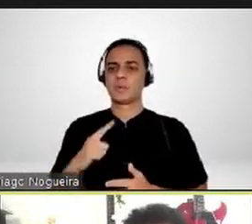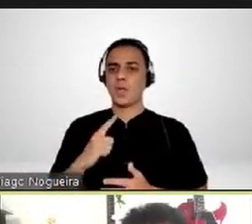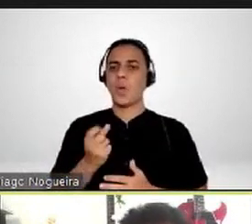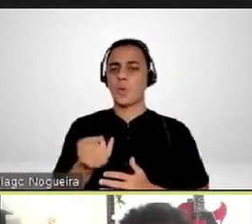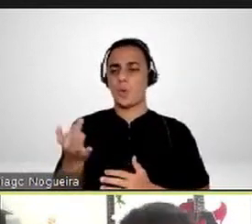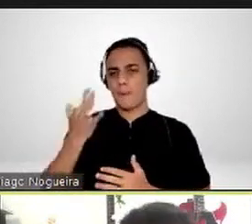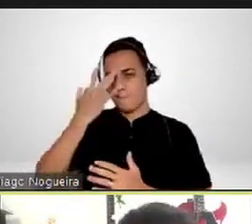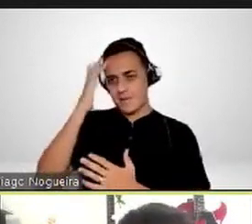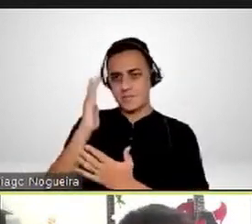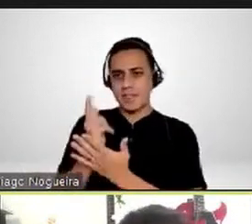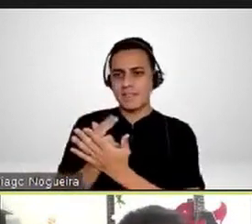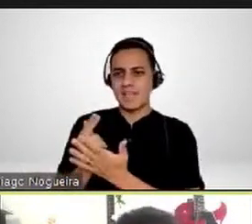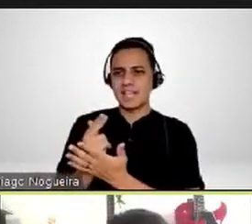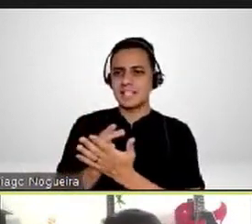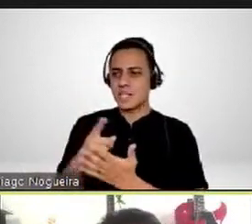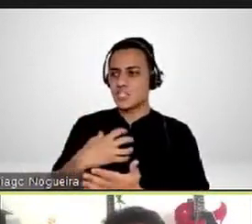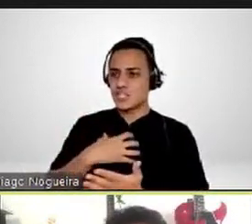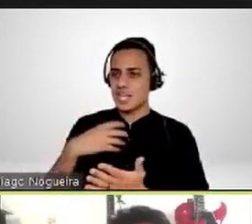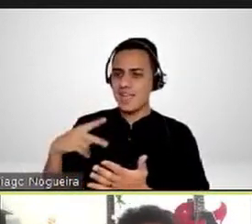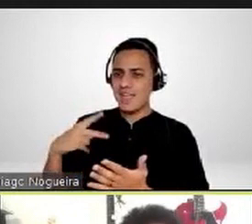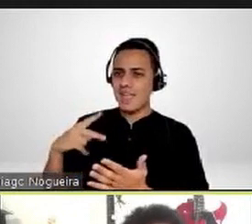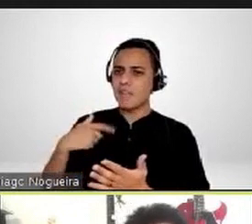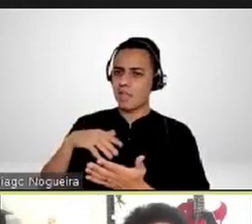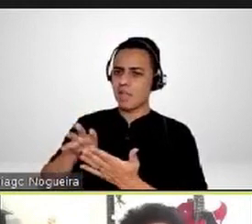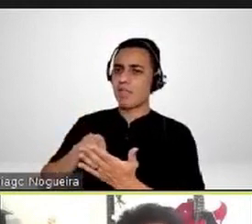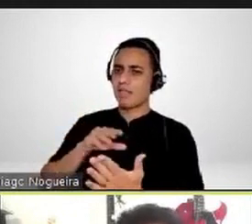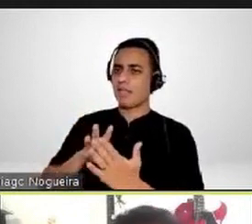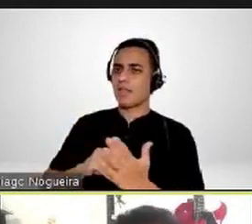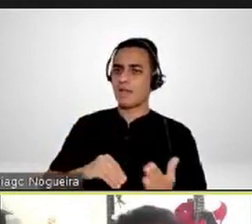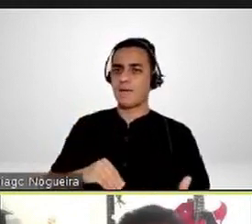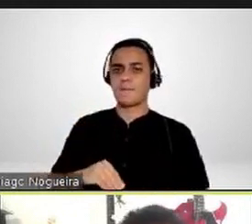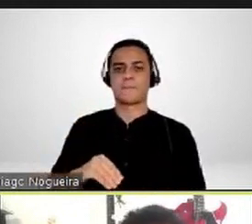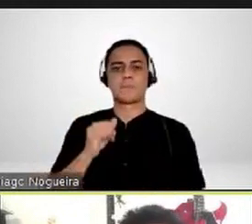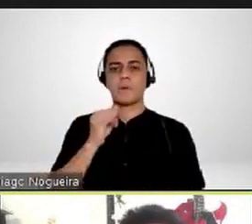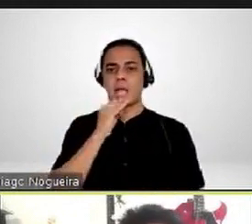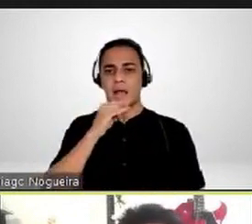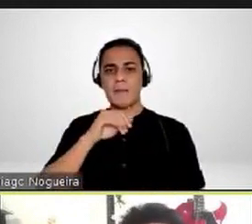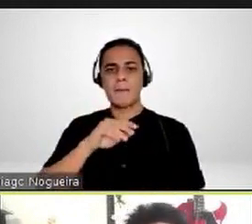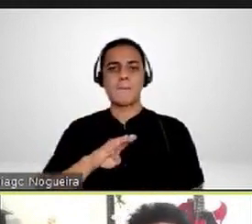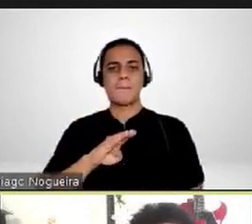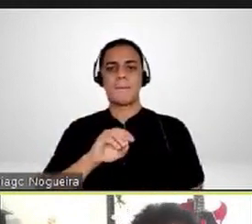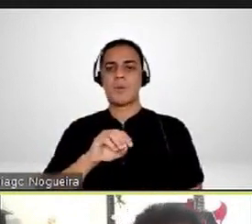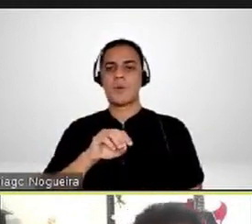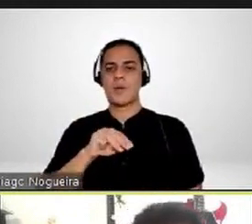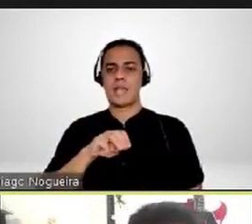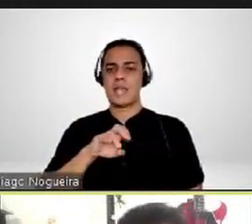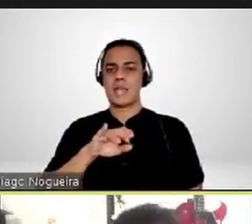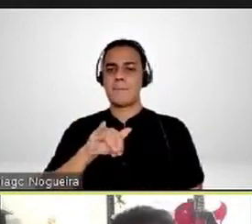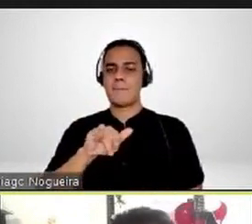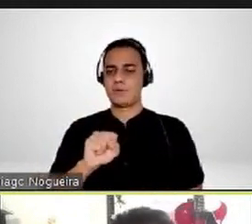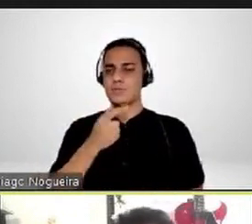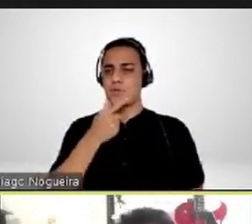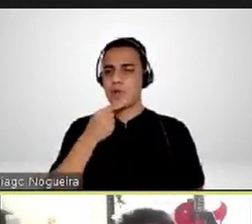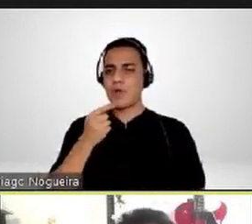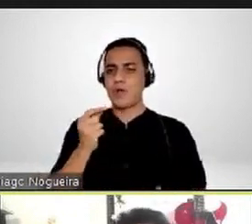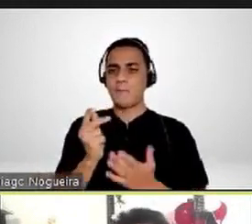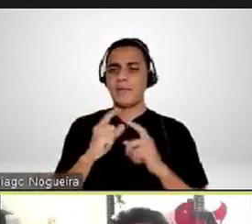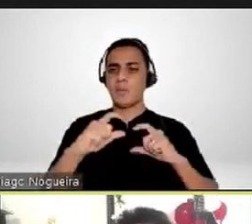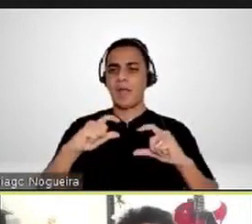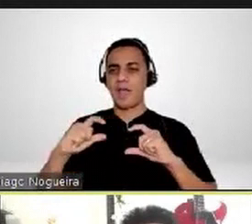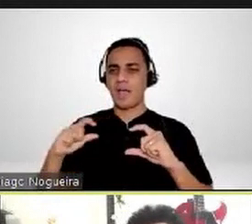até hoje eu sou fascinado, como o Jean Moebius, né? o quadrinista francês,